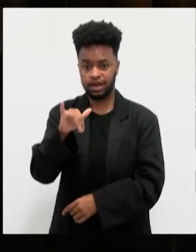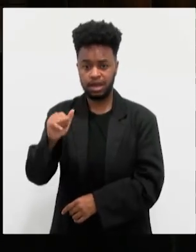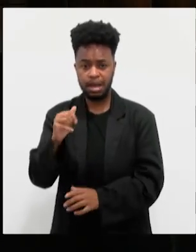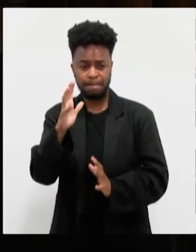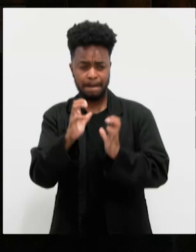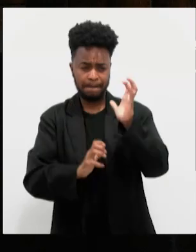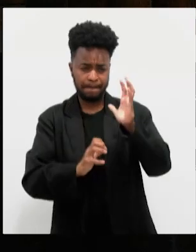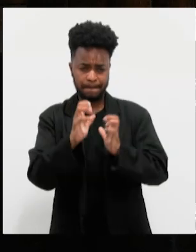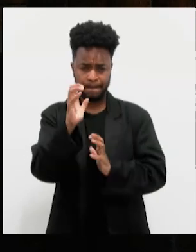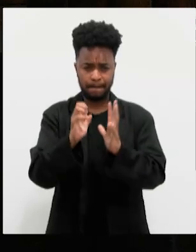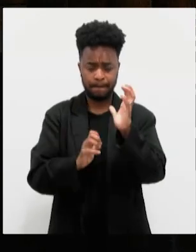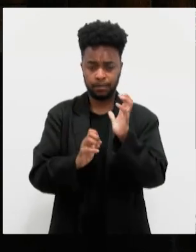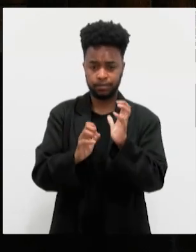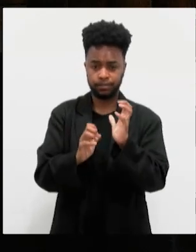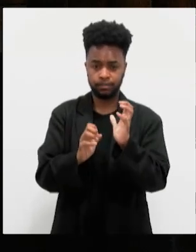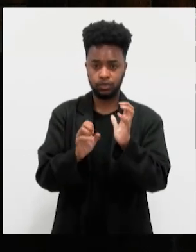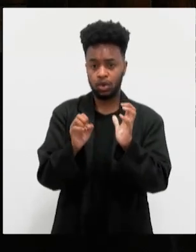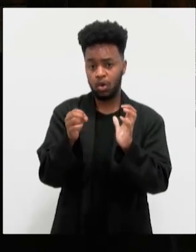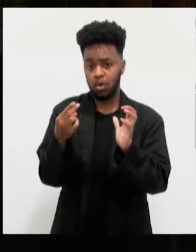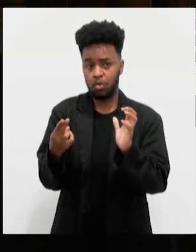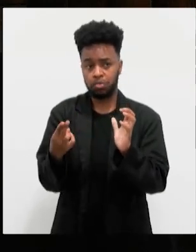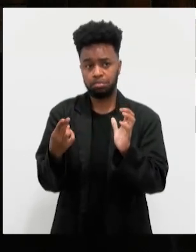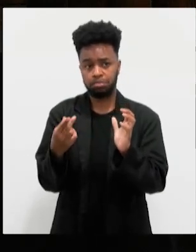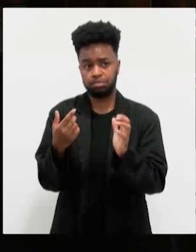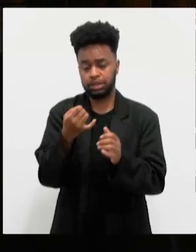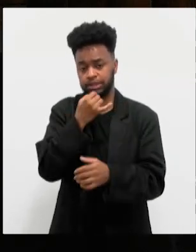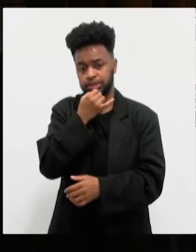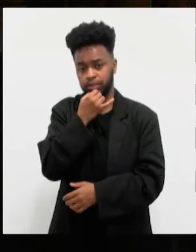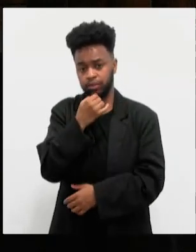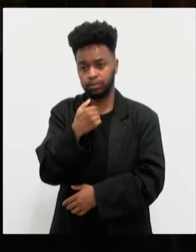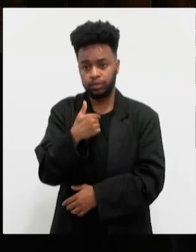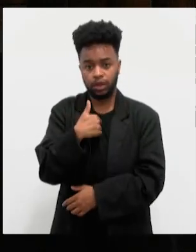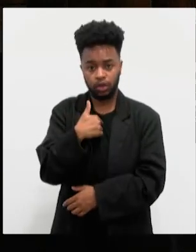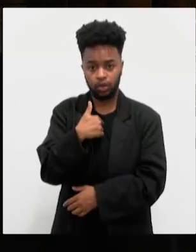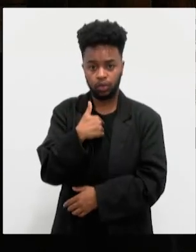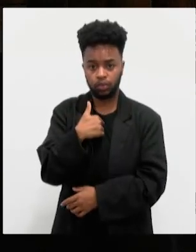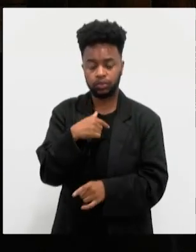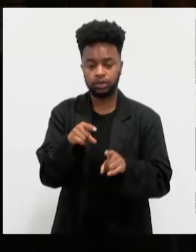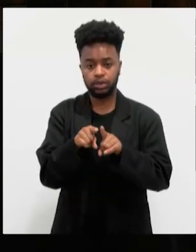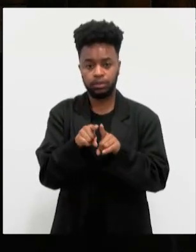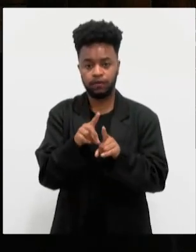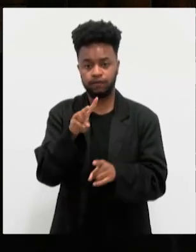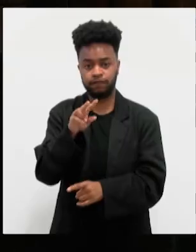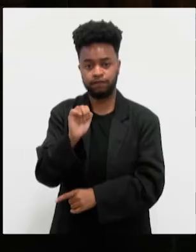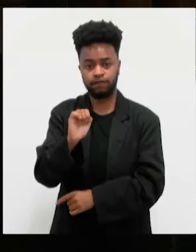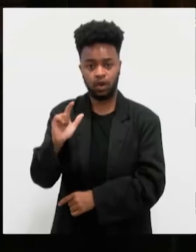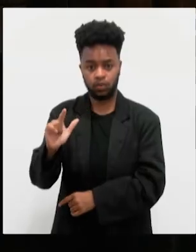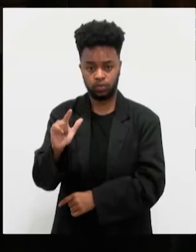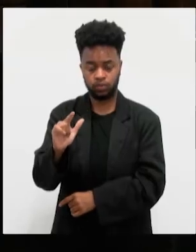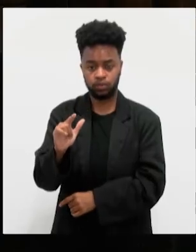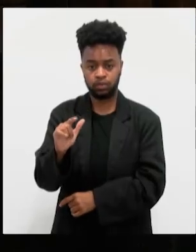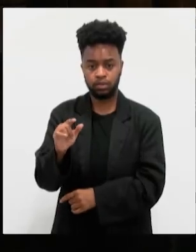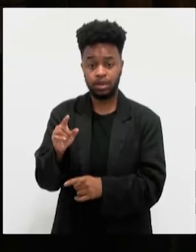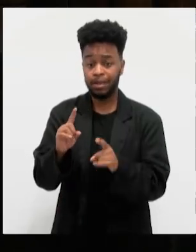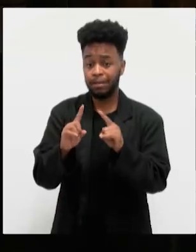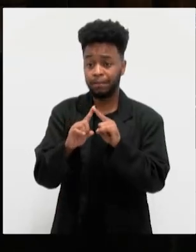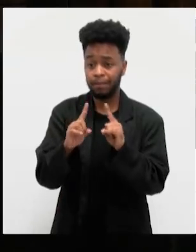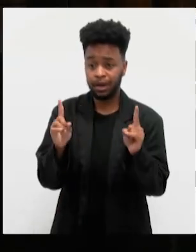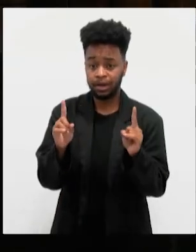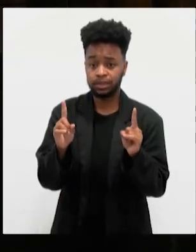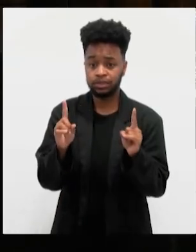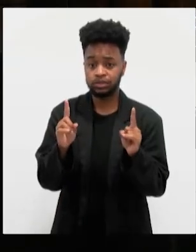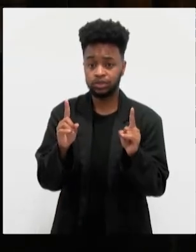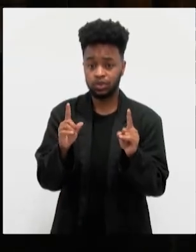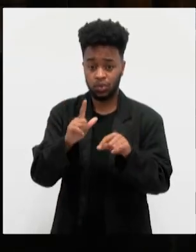boca. Ou eu, por exemplo, aqui, e o nosso Valda Seasa. Mas é de esperar, no